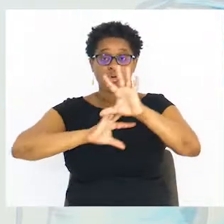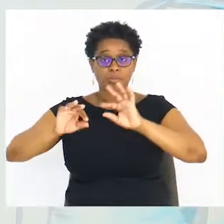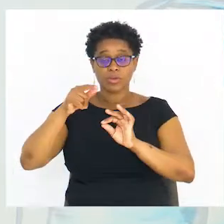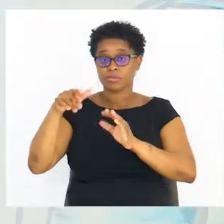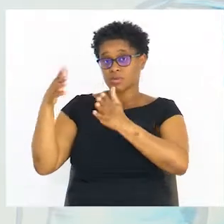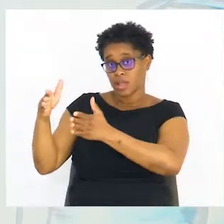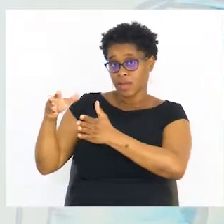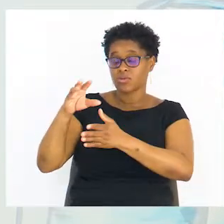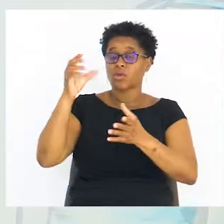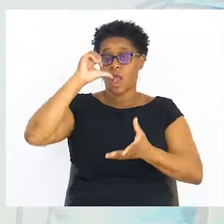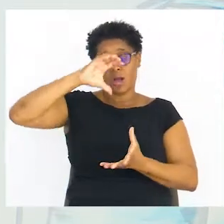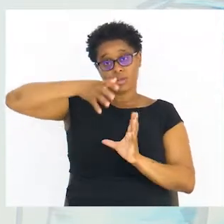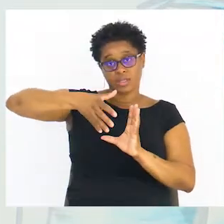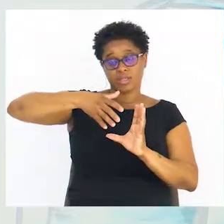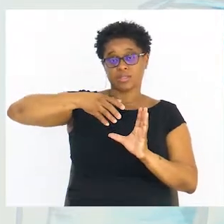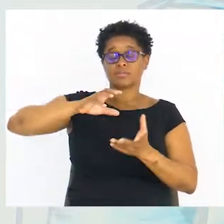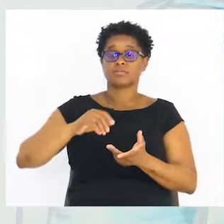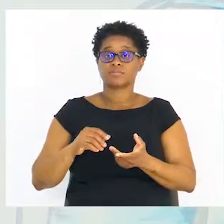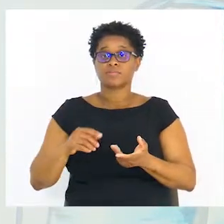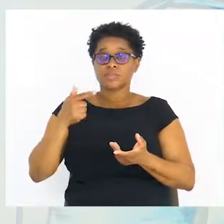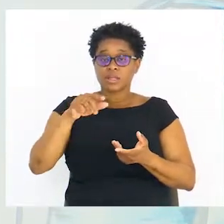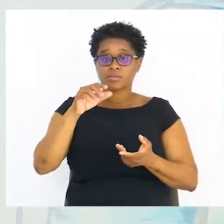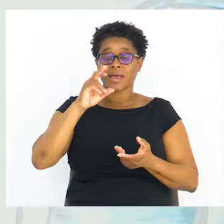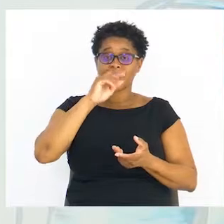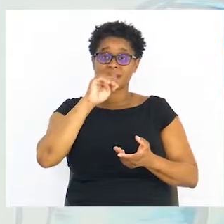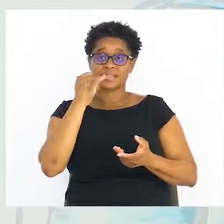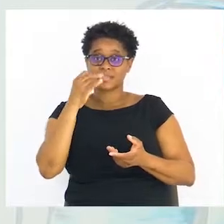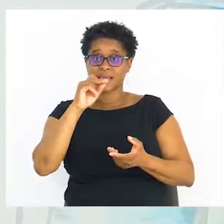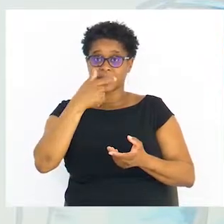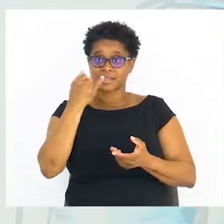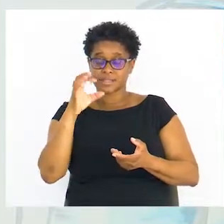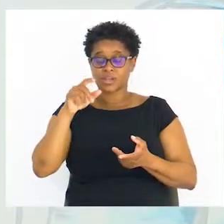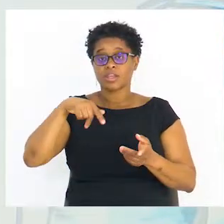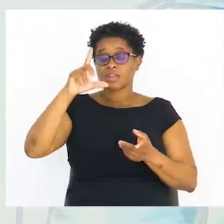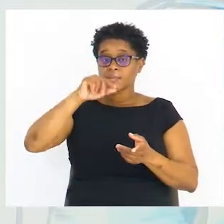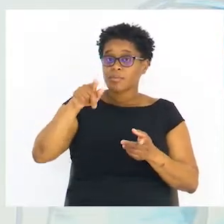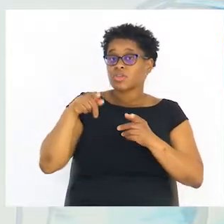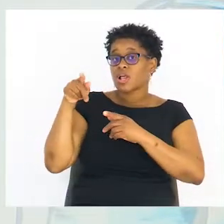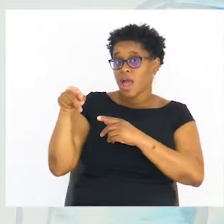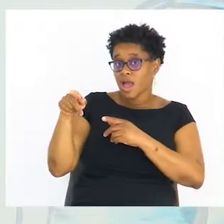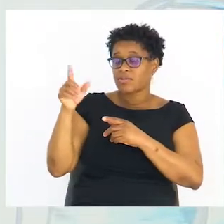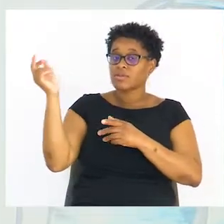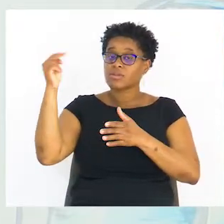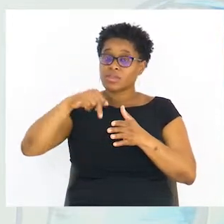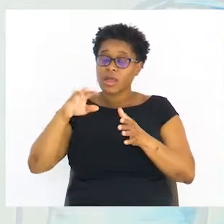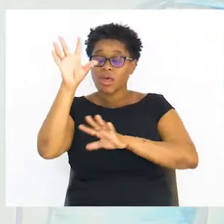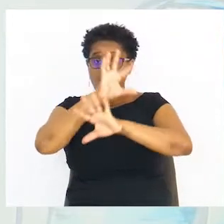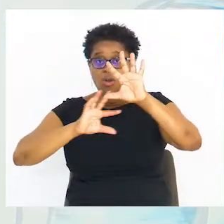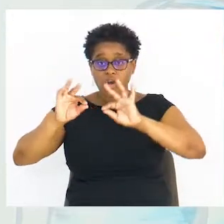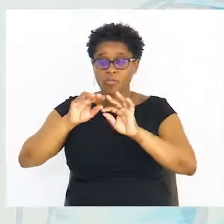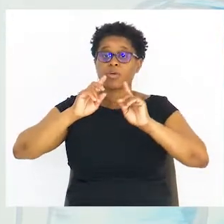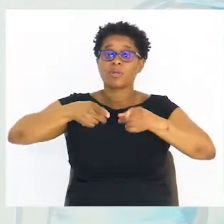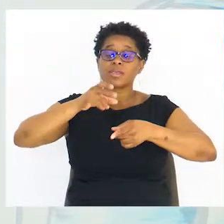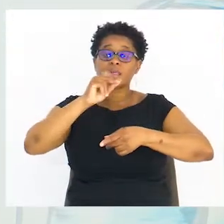continente asiático e também por este lado, através do Estreito de Gibraltar, entraram na Europa. E a